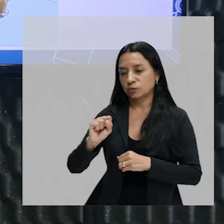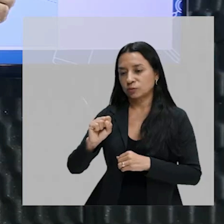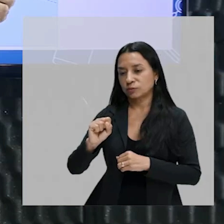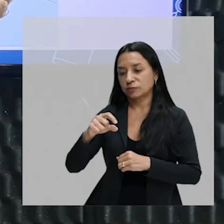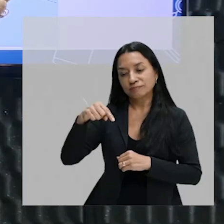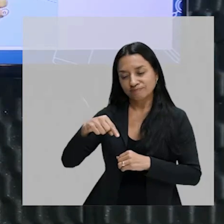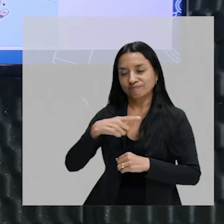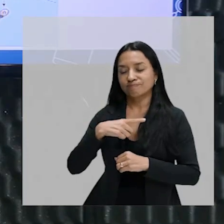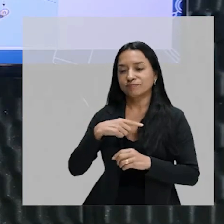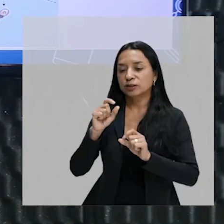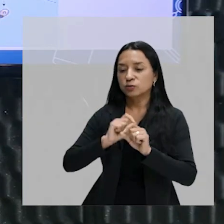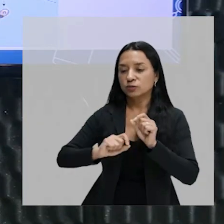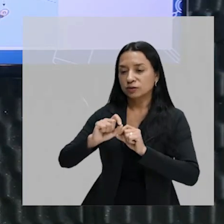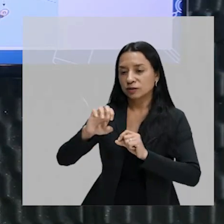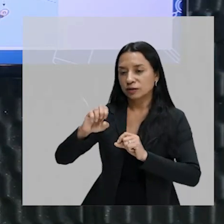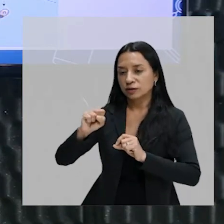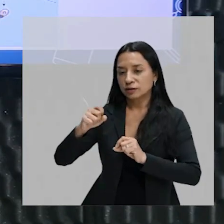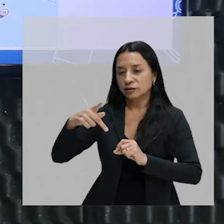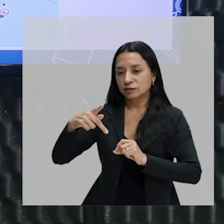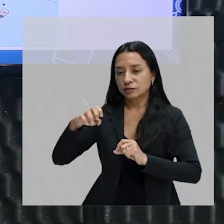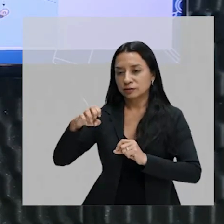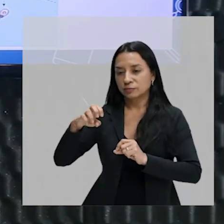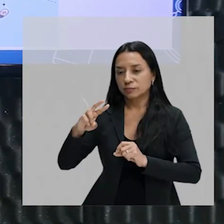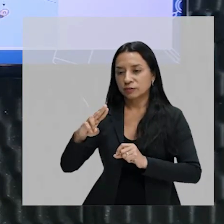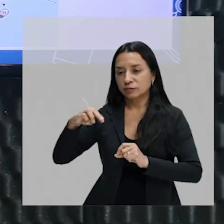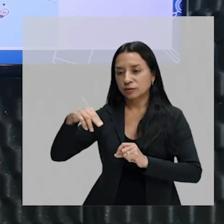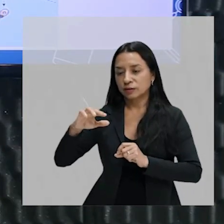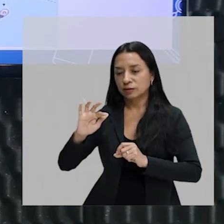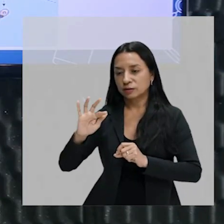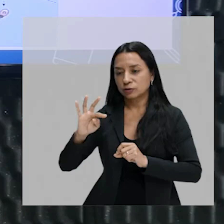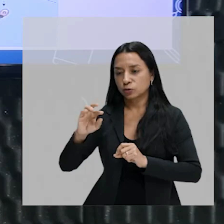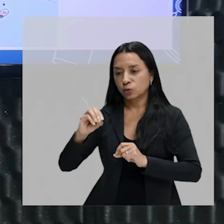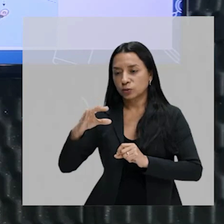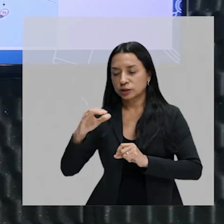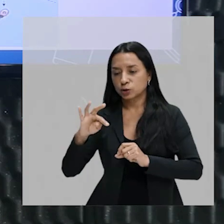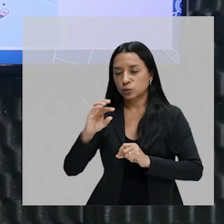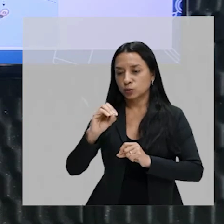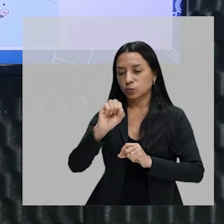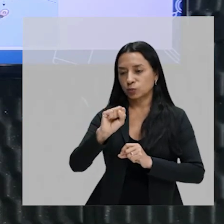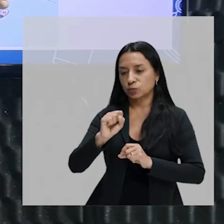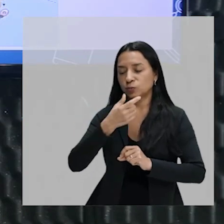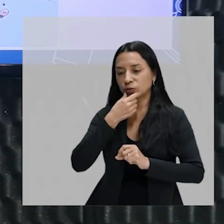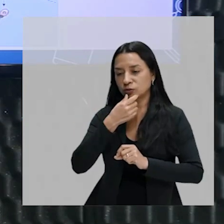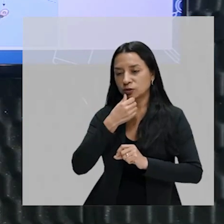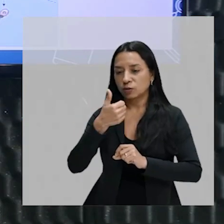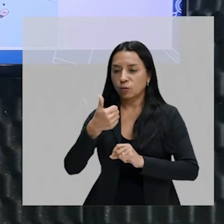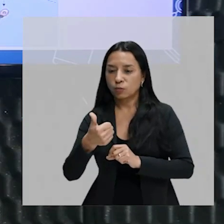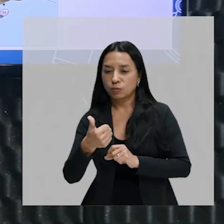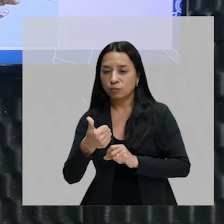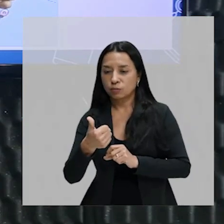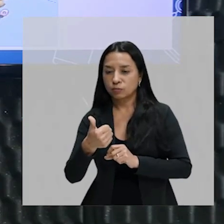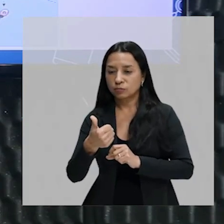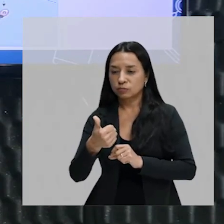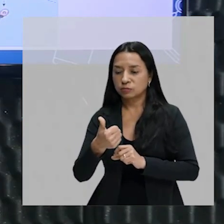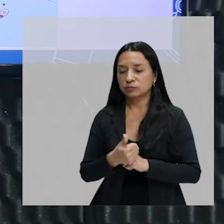espermatocitos Então nesse caso aqui o espermatócito masculino tá ele é o espermatócito 1 ou